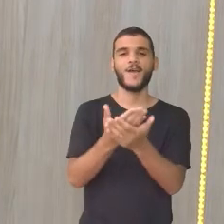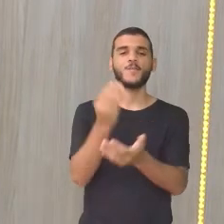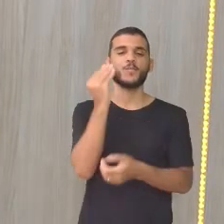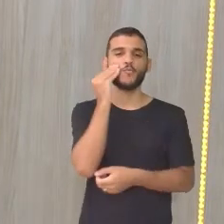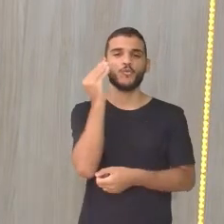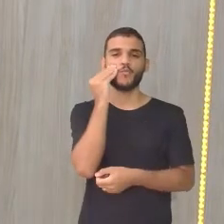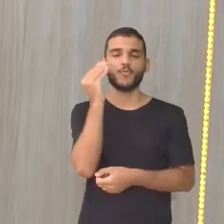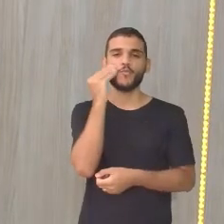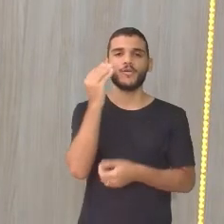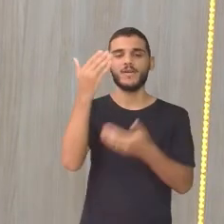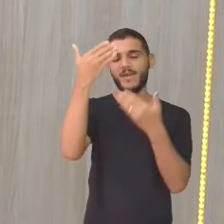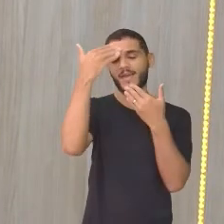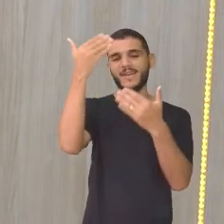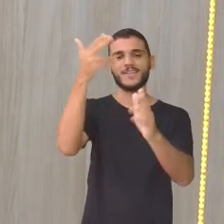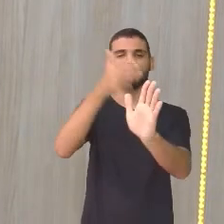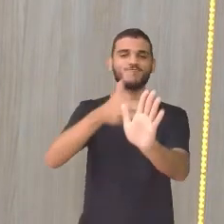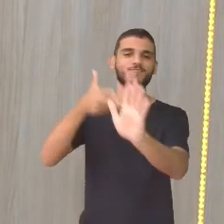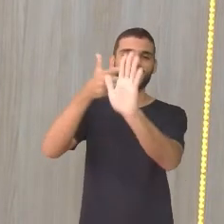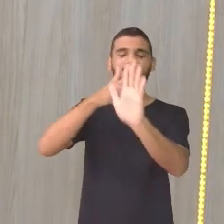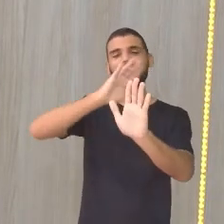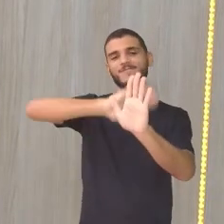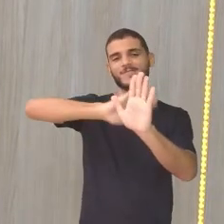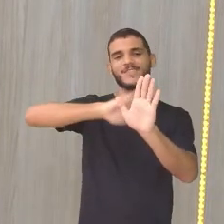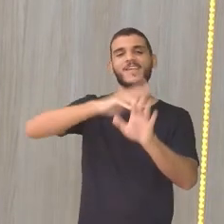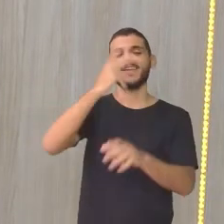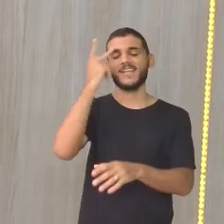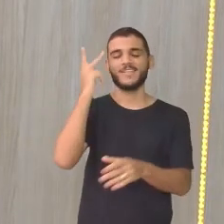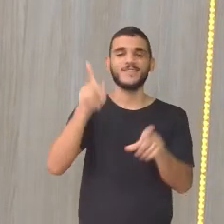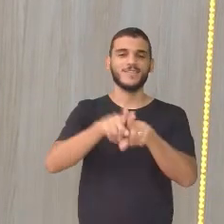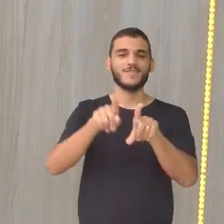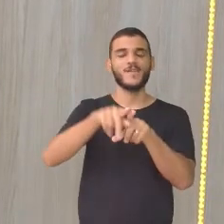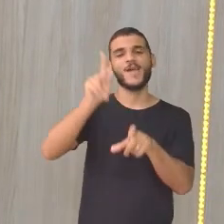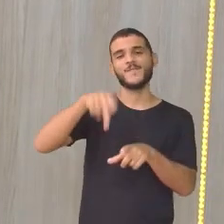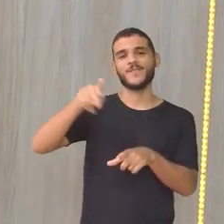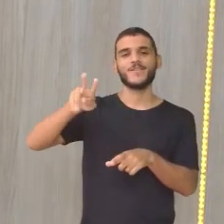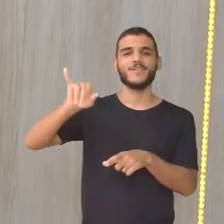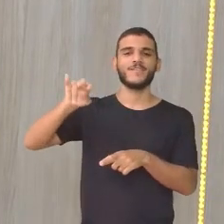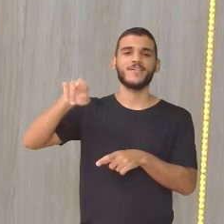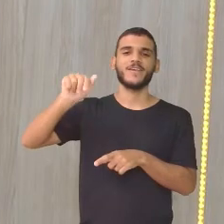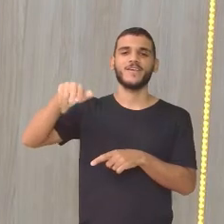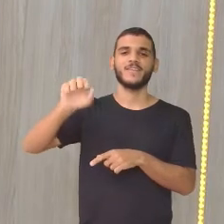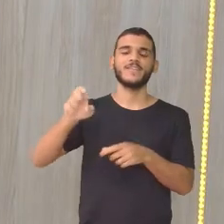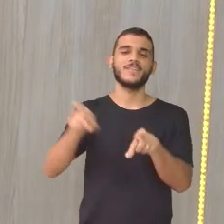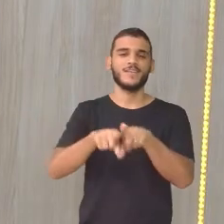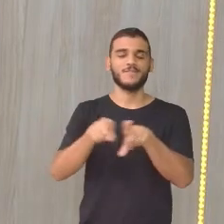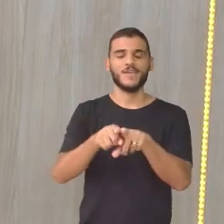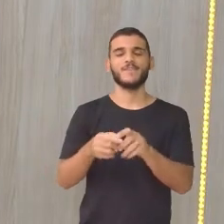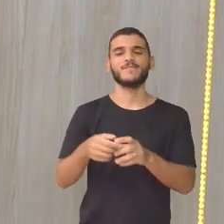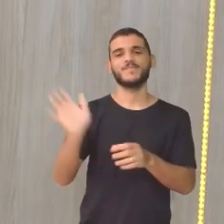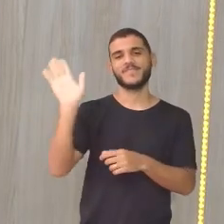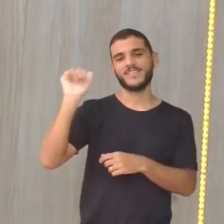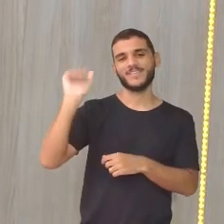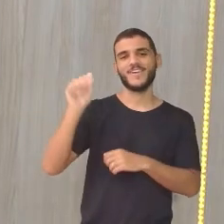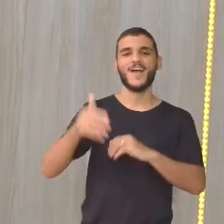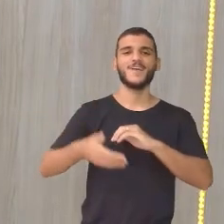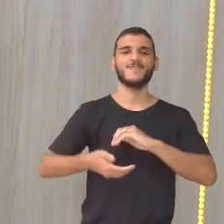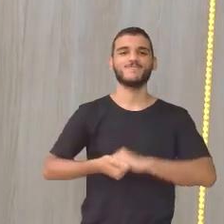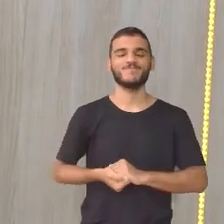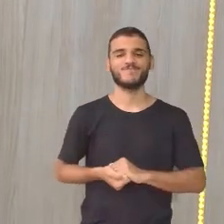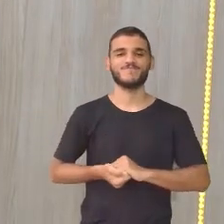vocês. Agradeço a produção, Clisma e a professora Viviane que esteve aqui comigo. Até mais, pessoal.